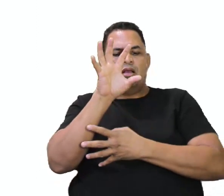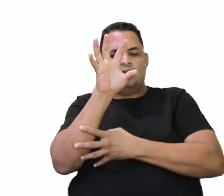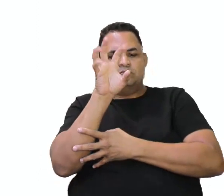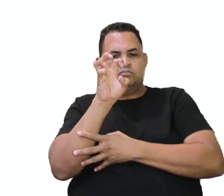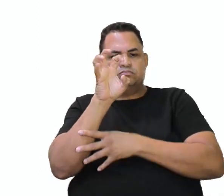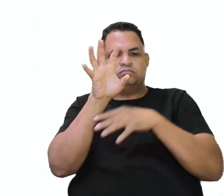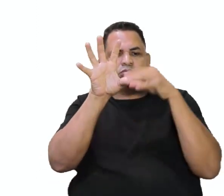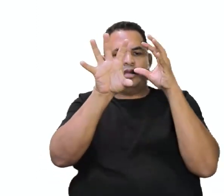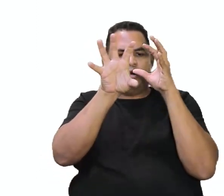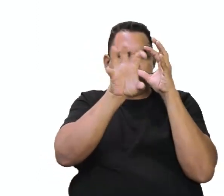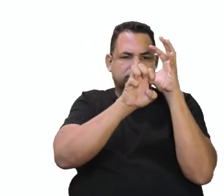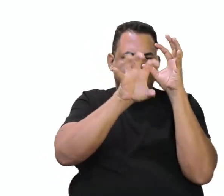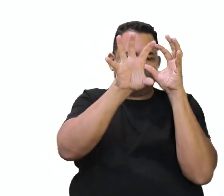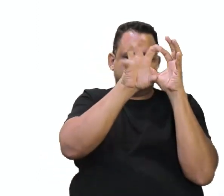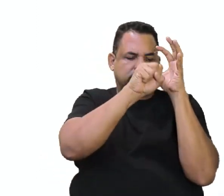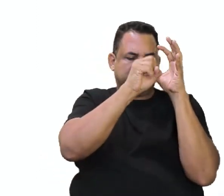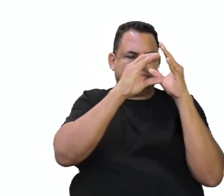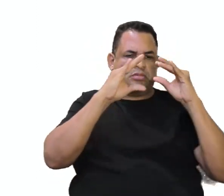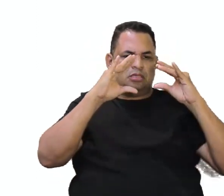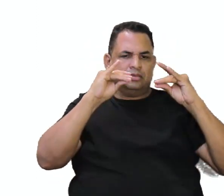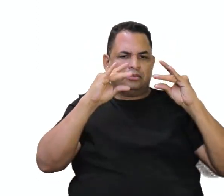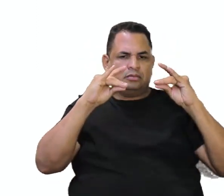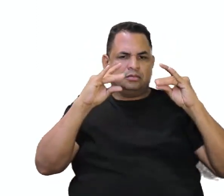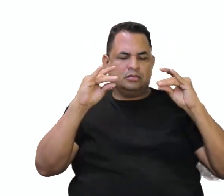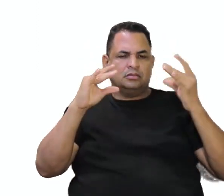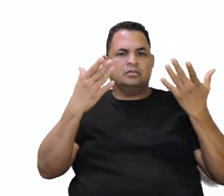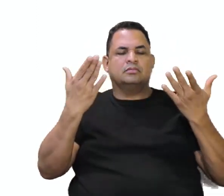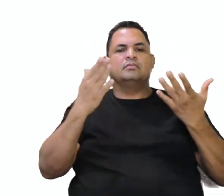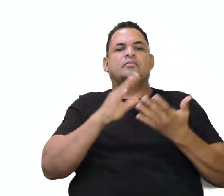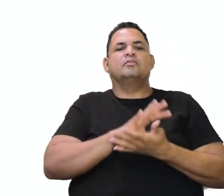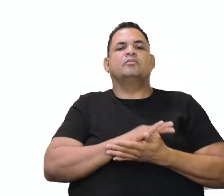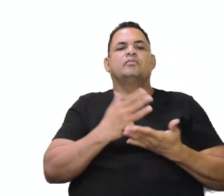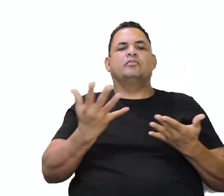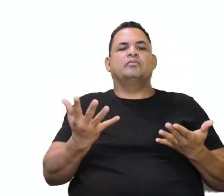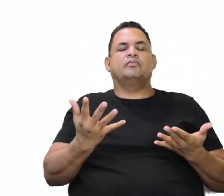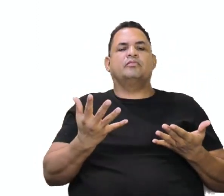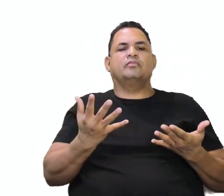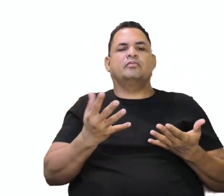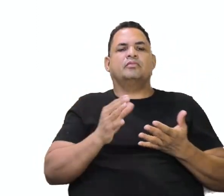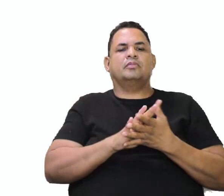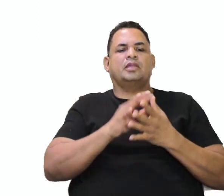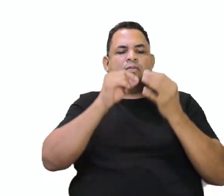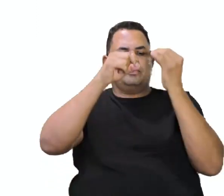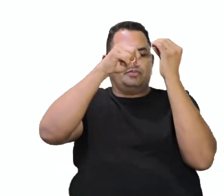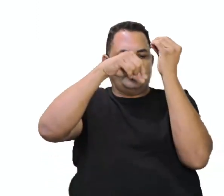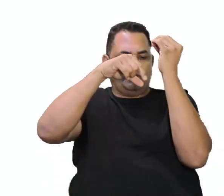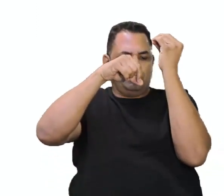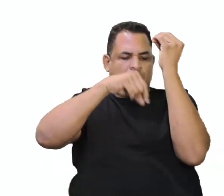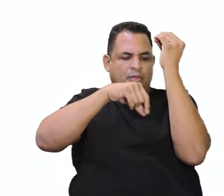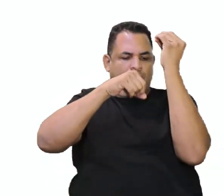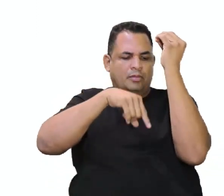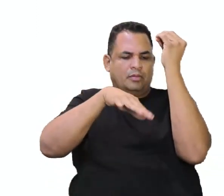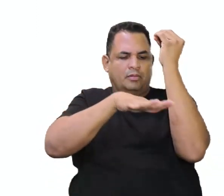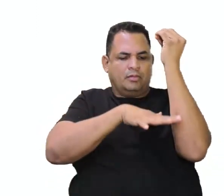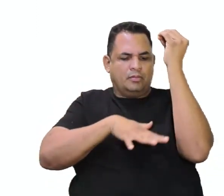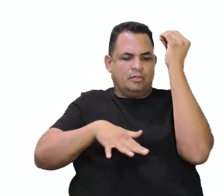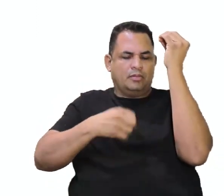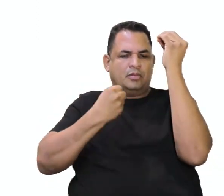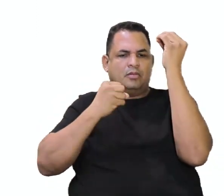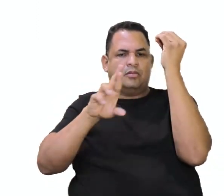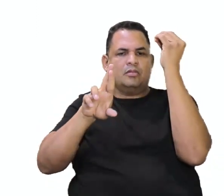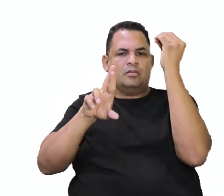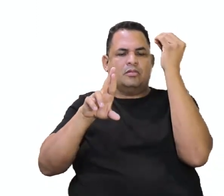retenção da umidade e essa umidade faz com que as gotículas de águas espessas no